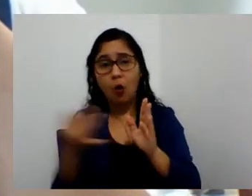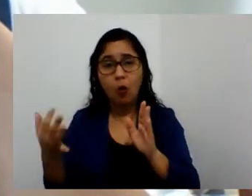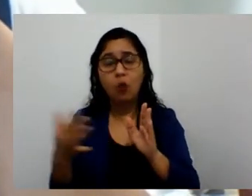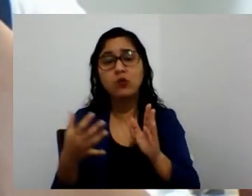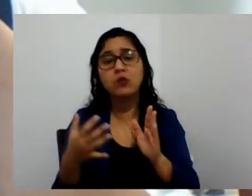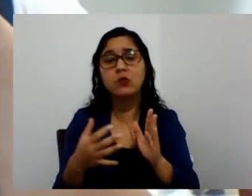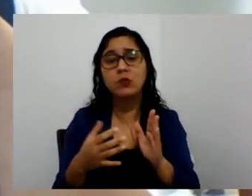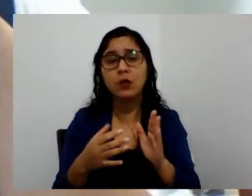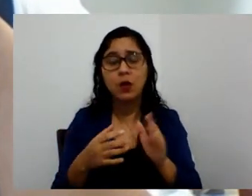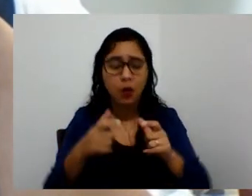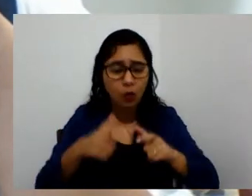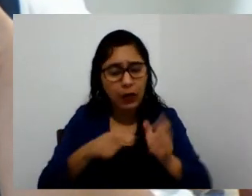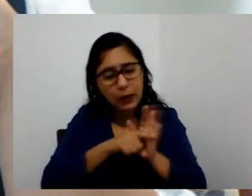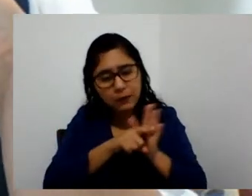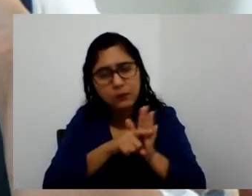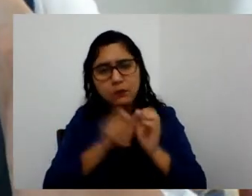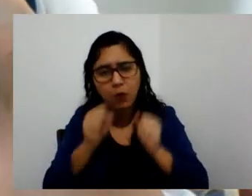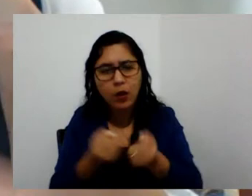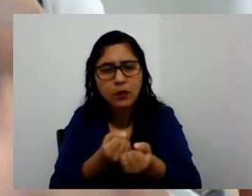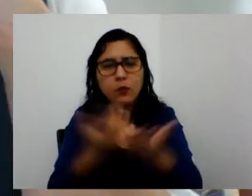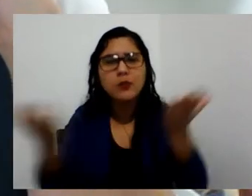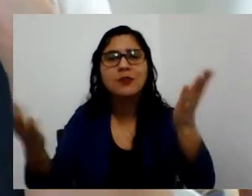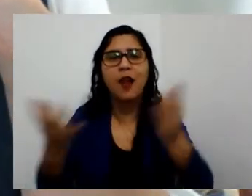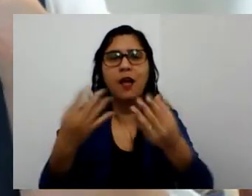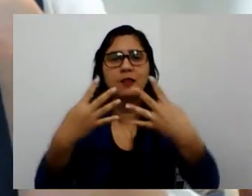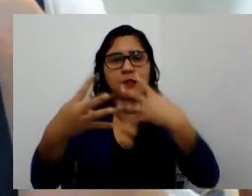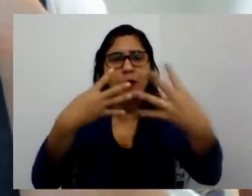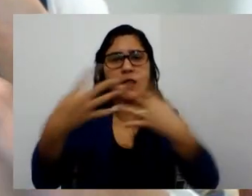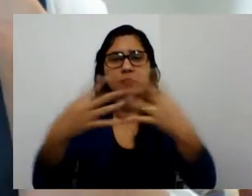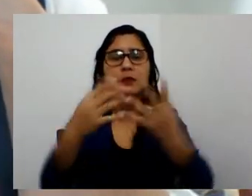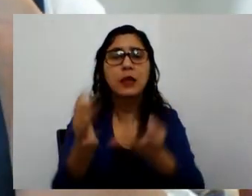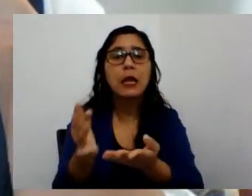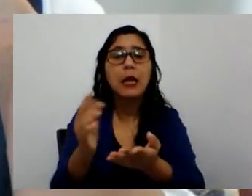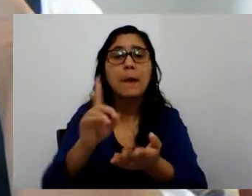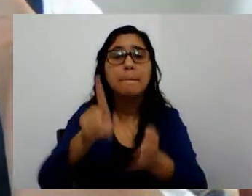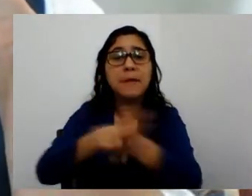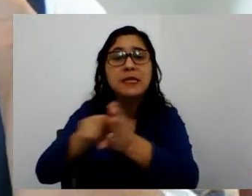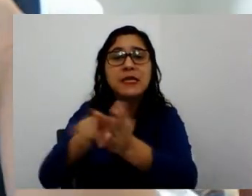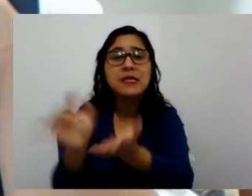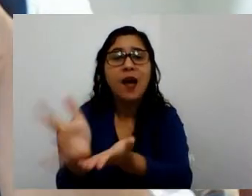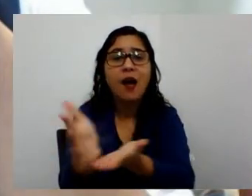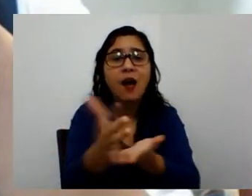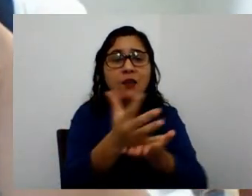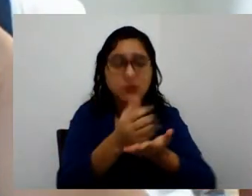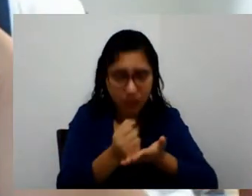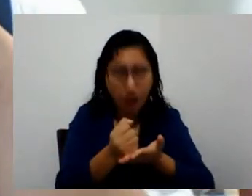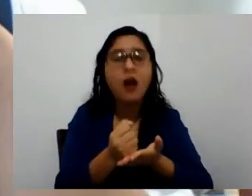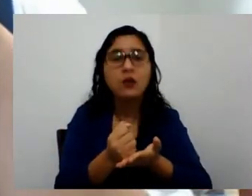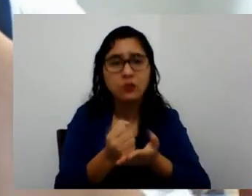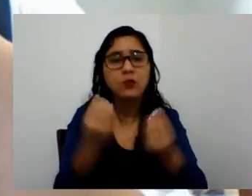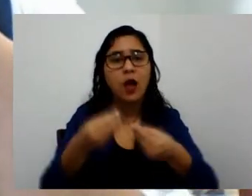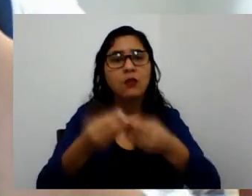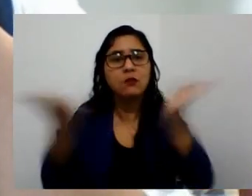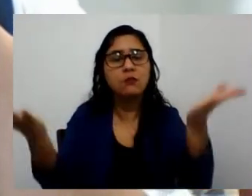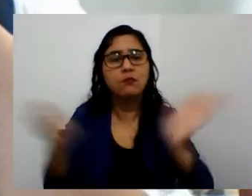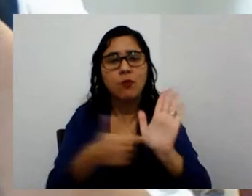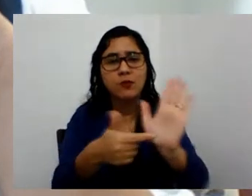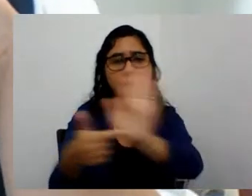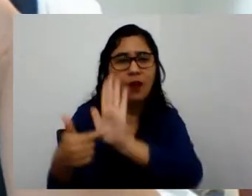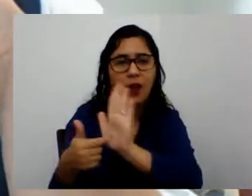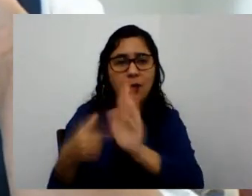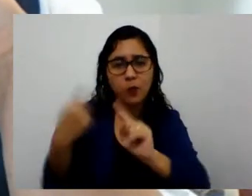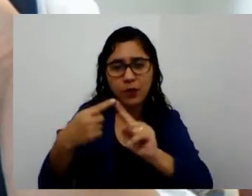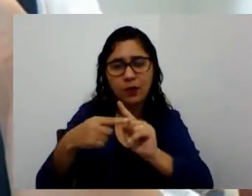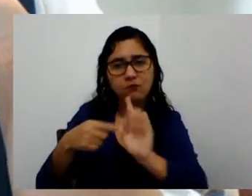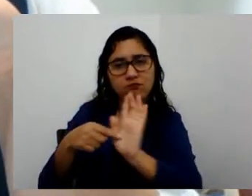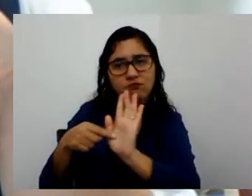mais transparente os dados de pesquisas que estão transformados dentro das nossas publicações. Então,